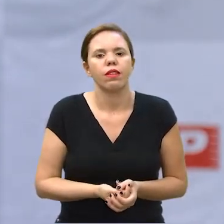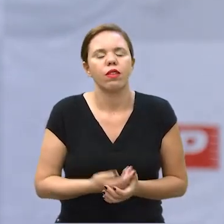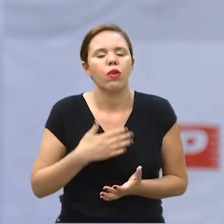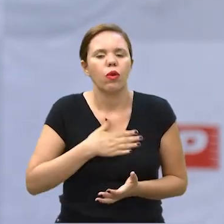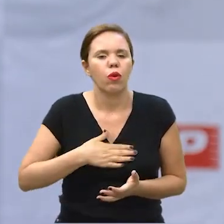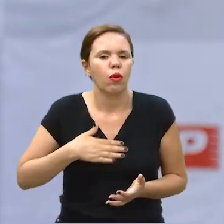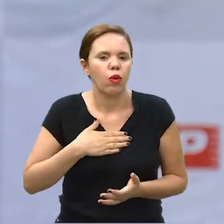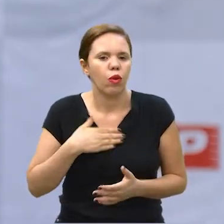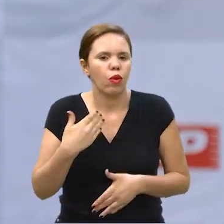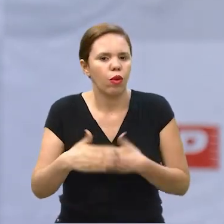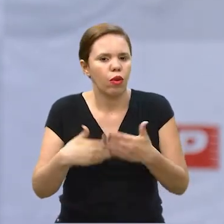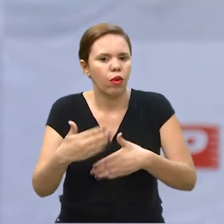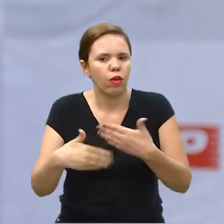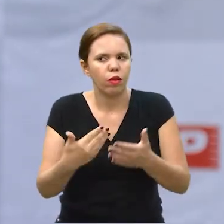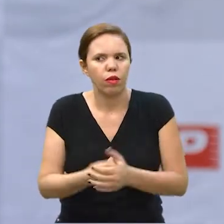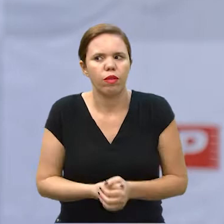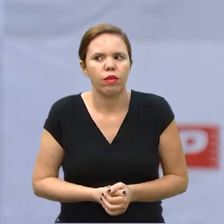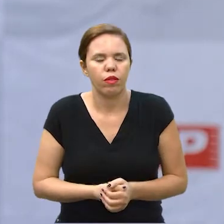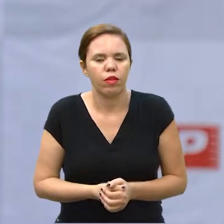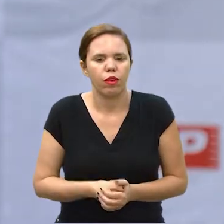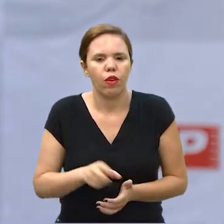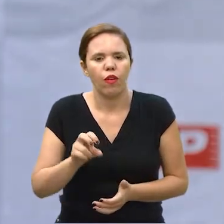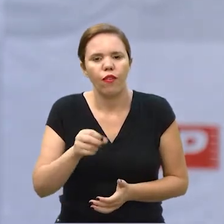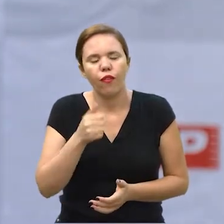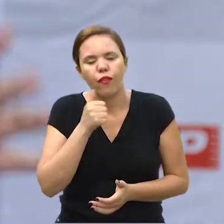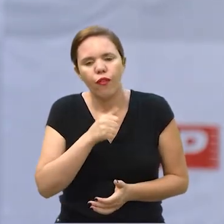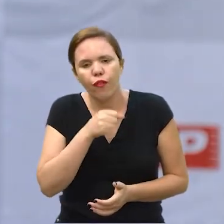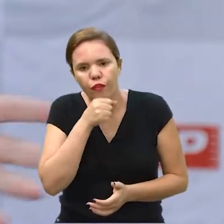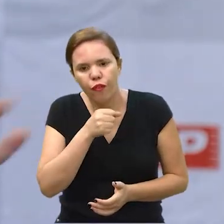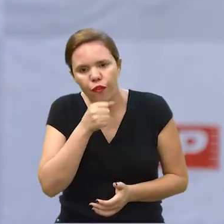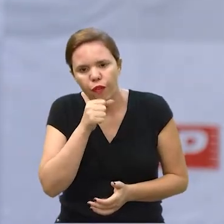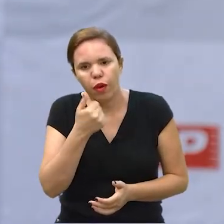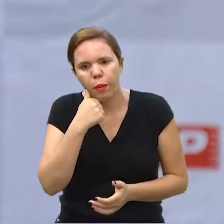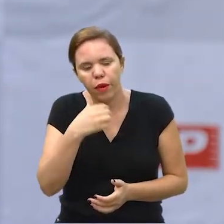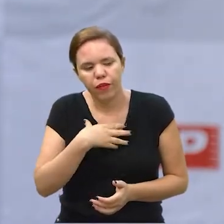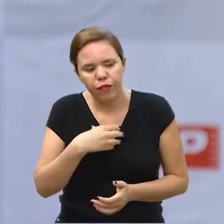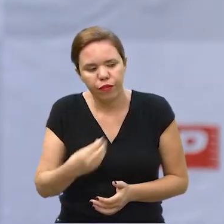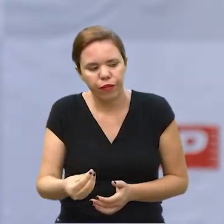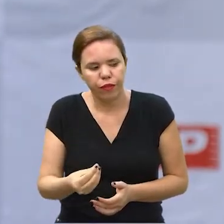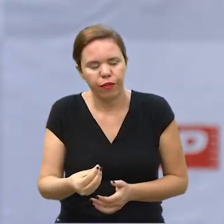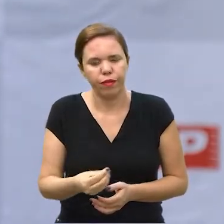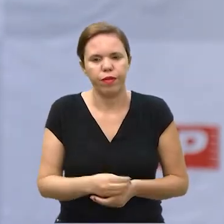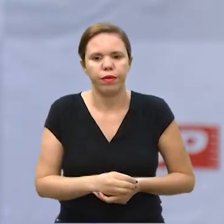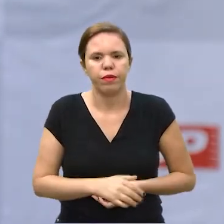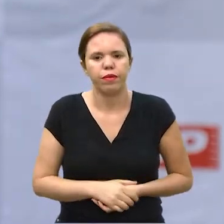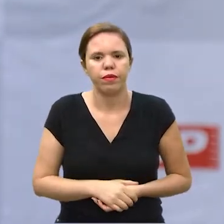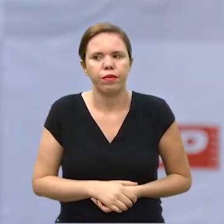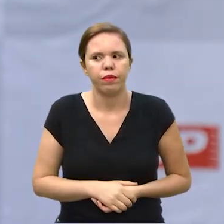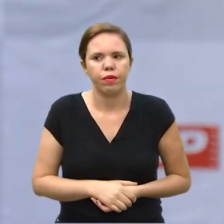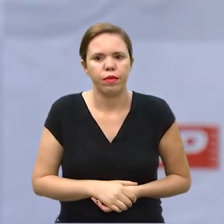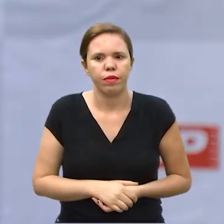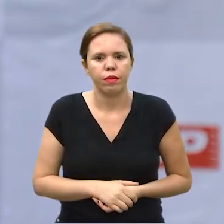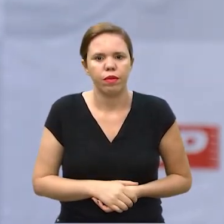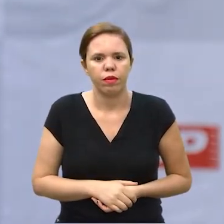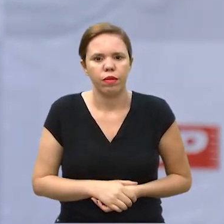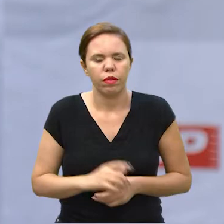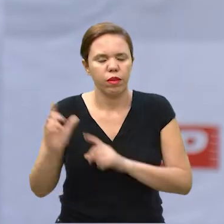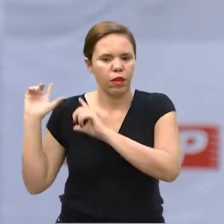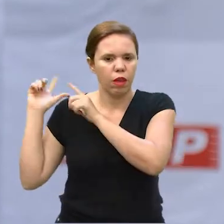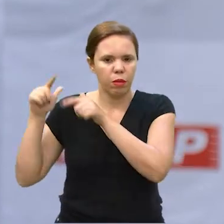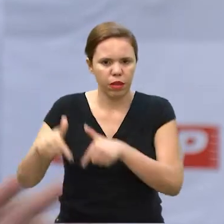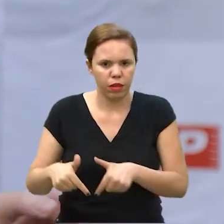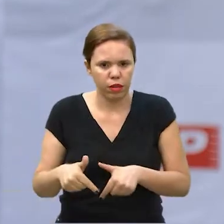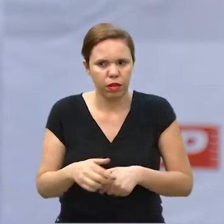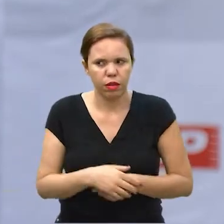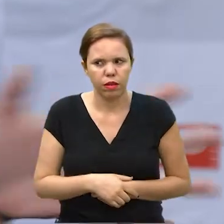gosto que vai passando de avó para mãe, para filho, e o... É uma tradição que